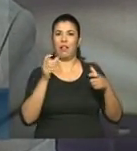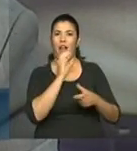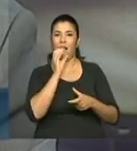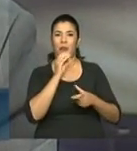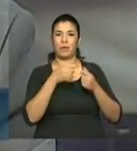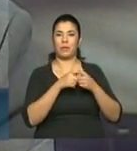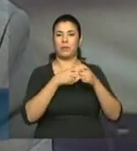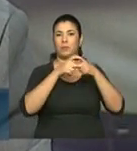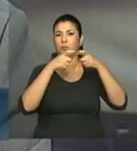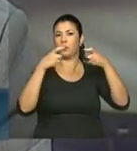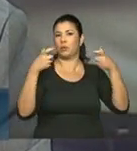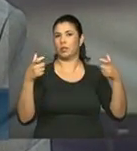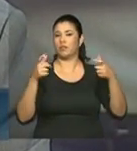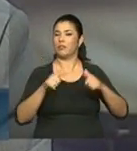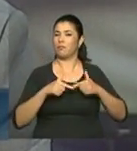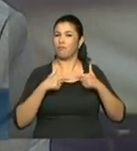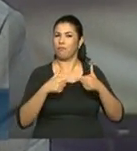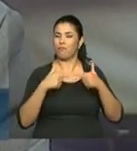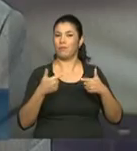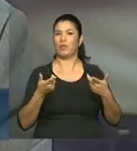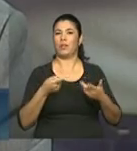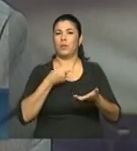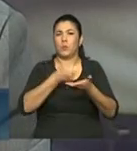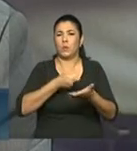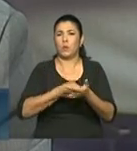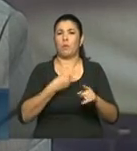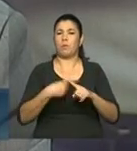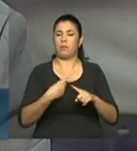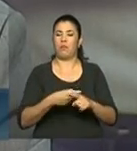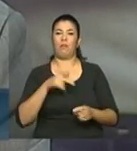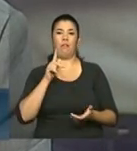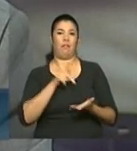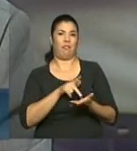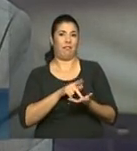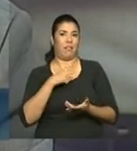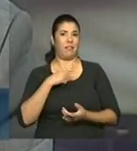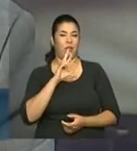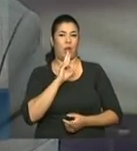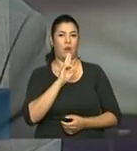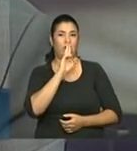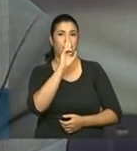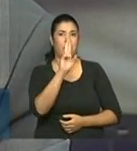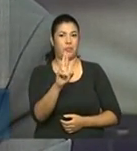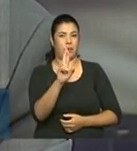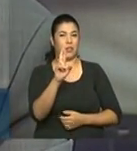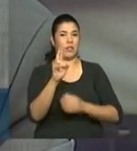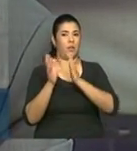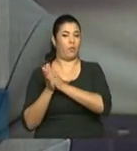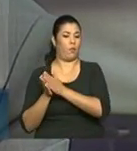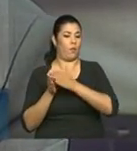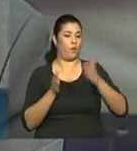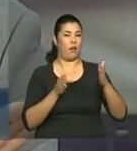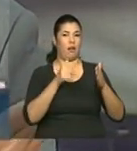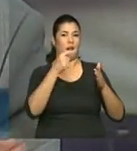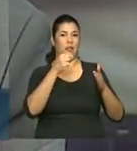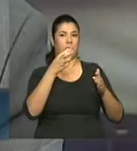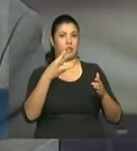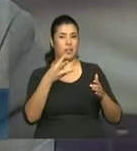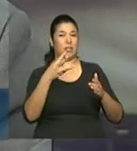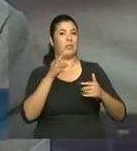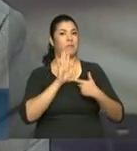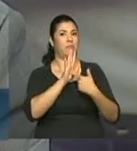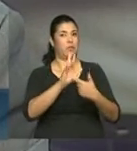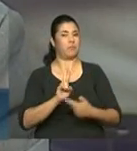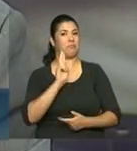Então, é desafiador isso, porque, na verdade, foi um efeito colateral de 2013 extremamente positivo e que se